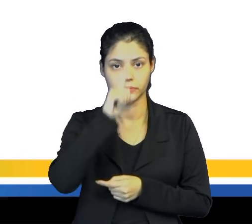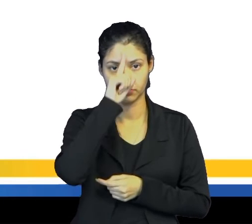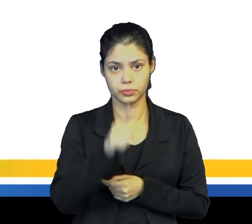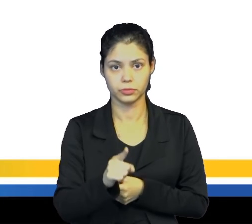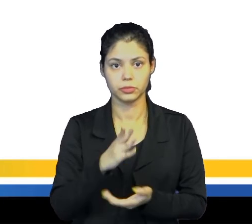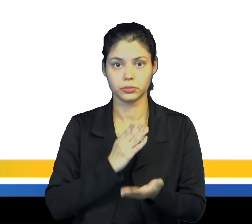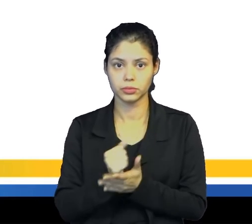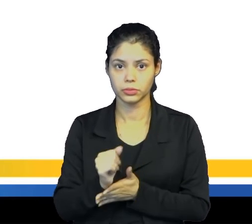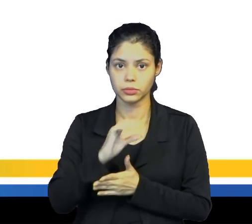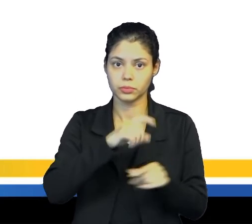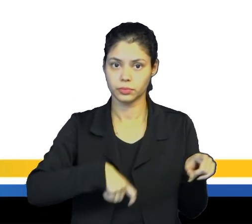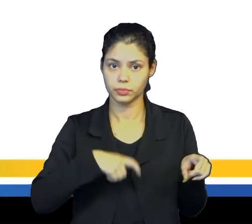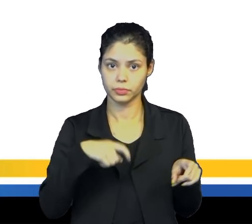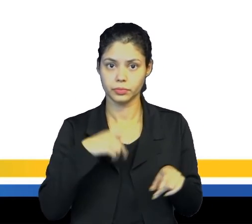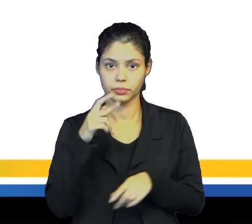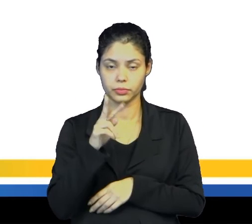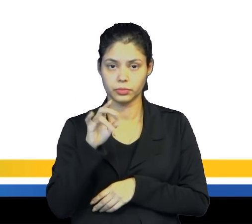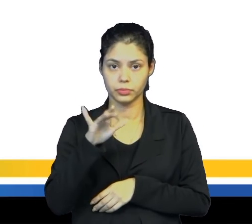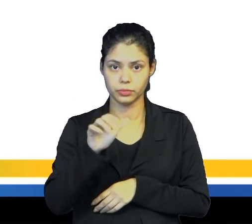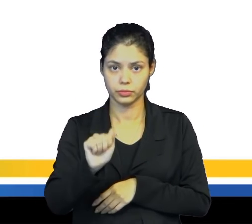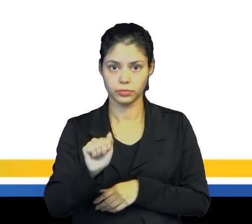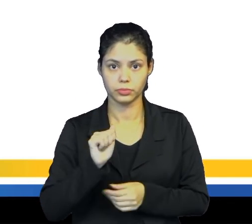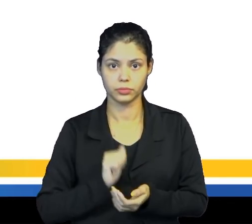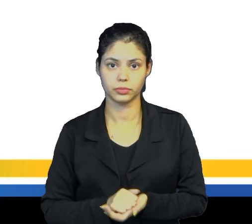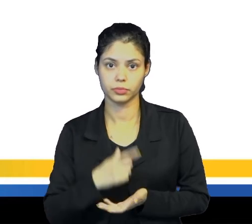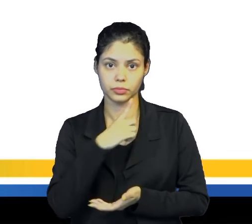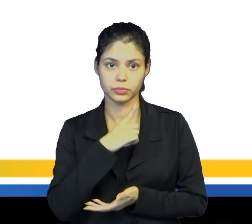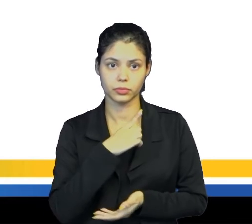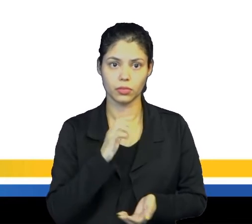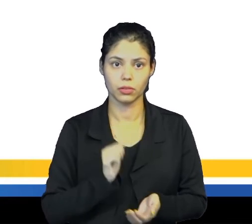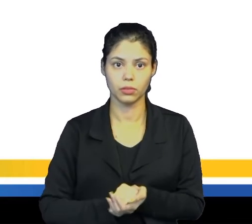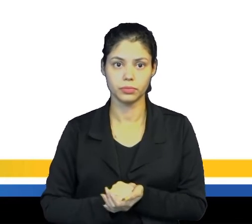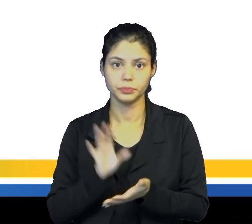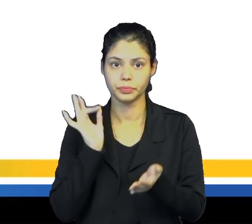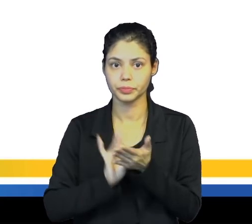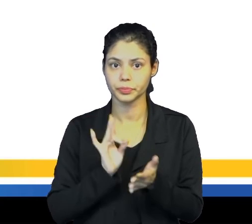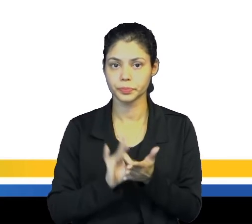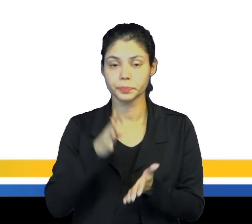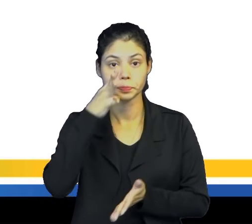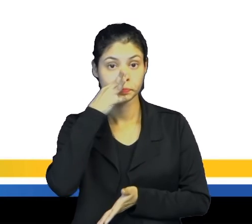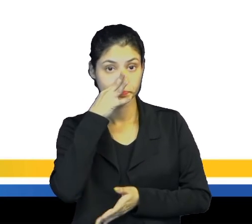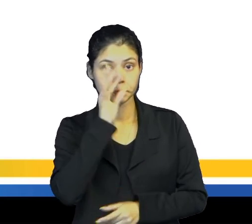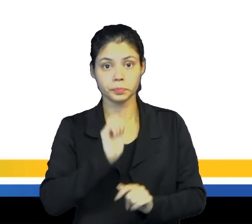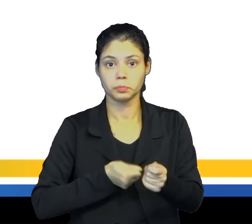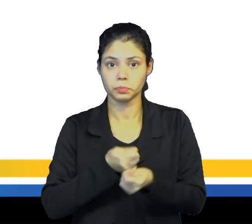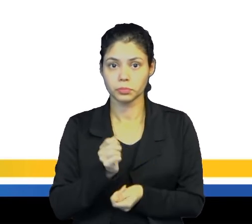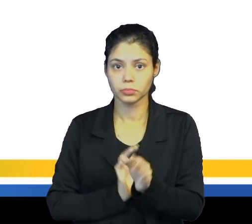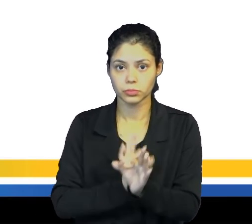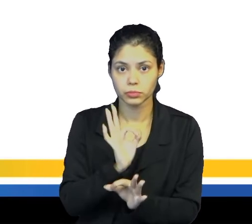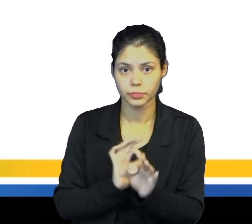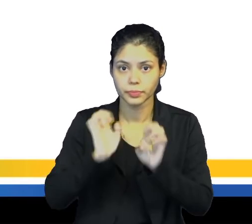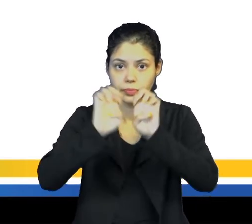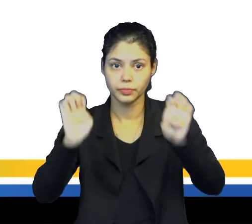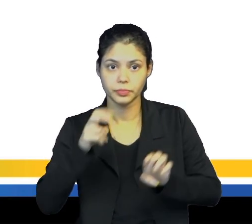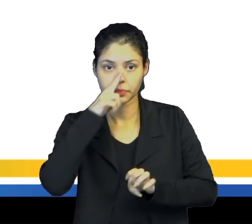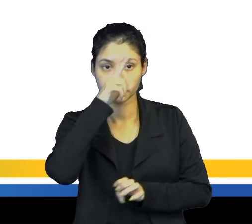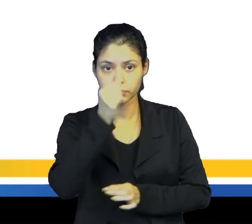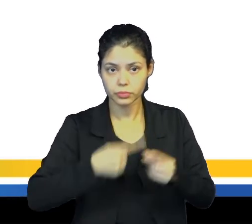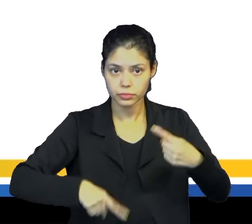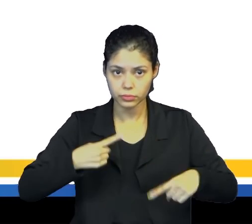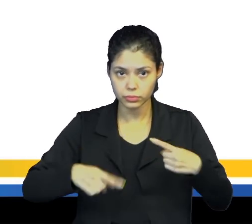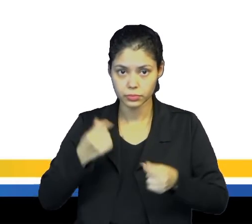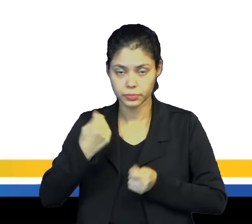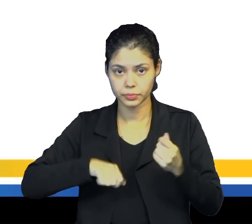líderes da independência das colônias hispano-americanas tinham, na verdade, interesses na manutenção de uma estrutura de poder político